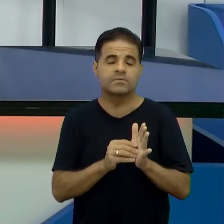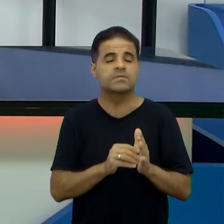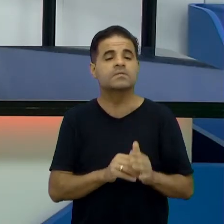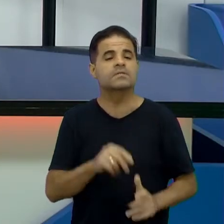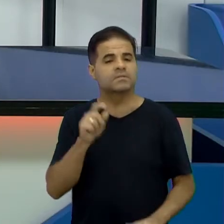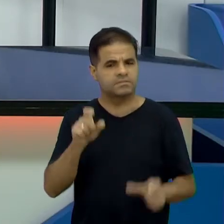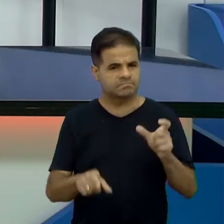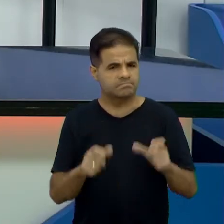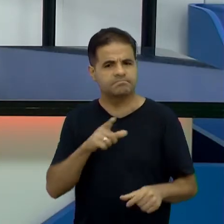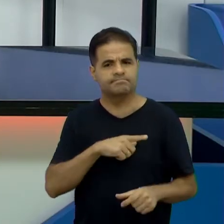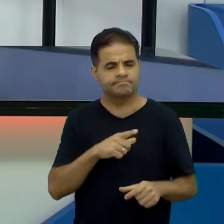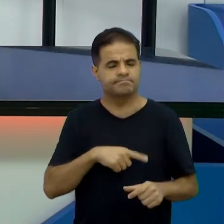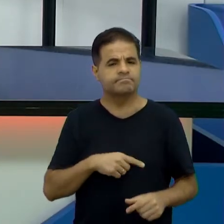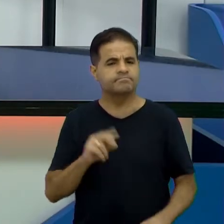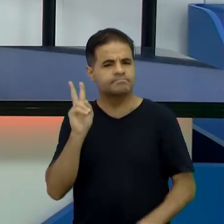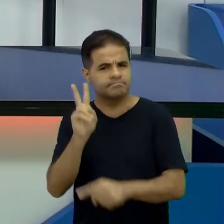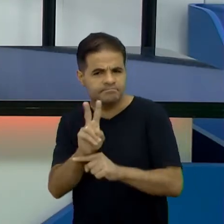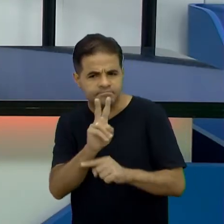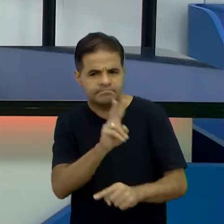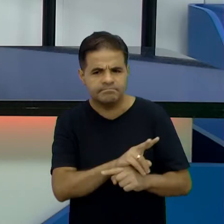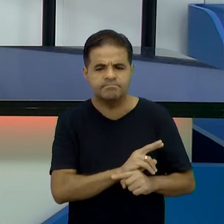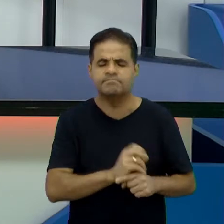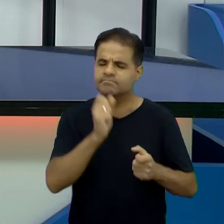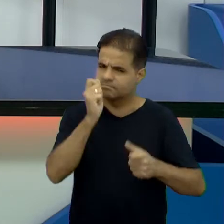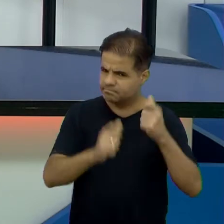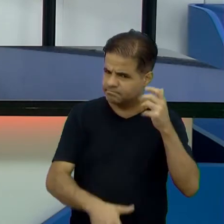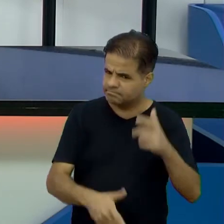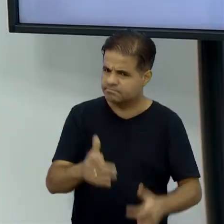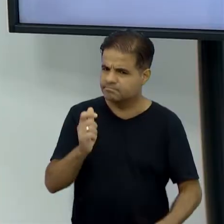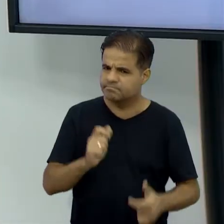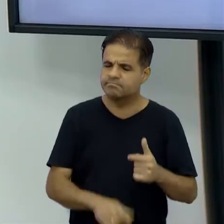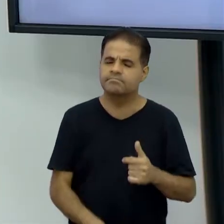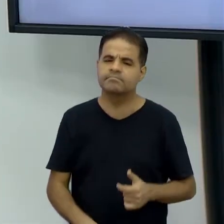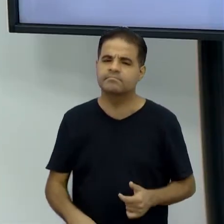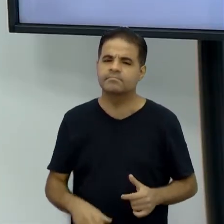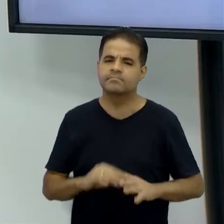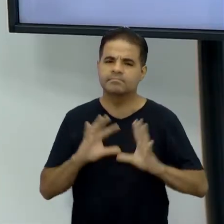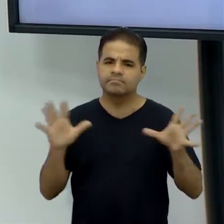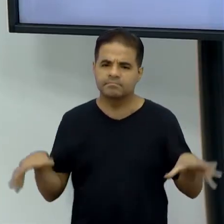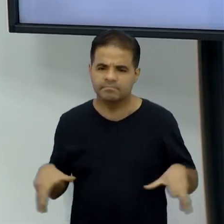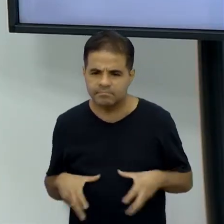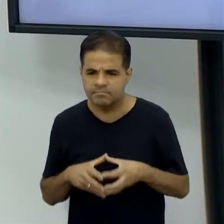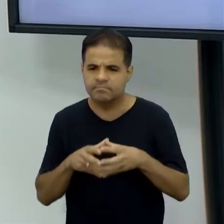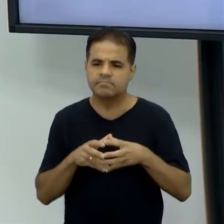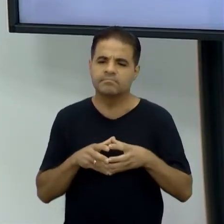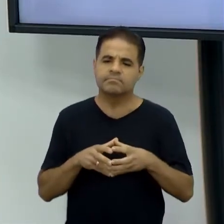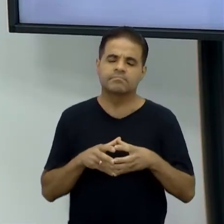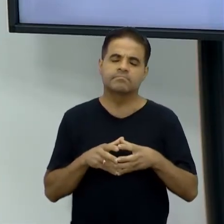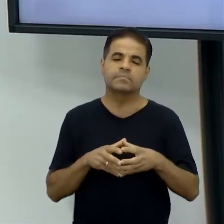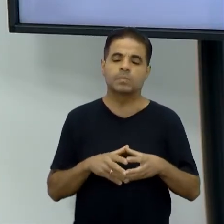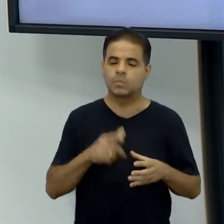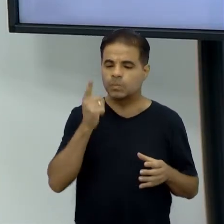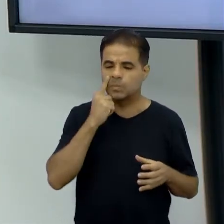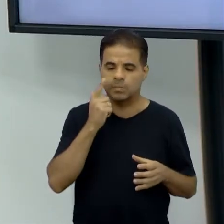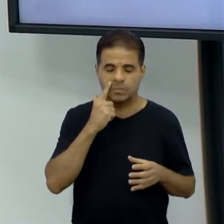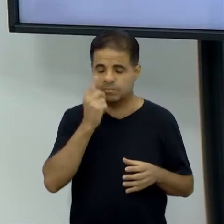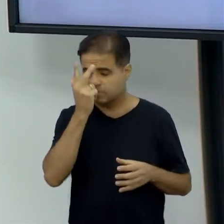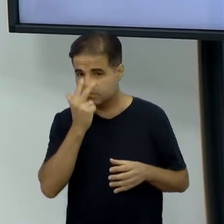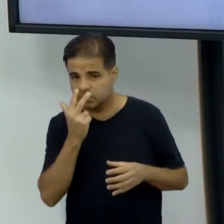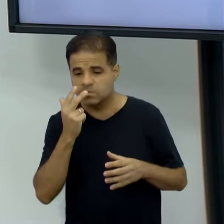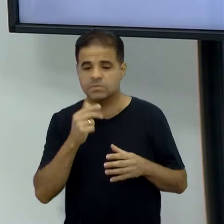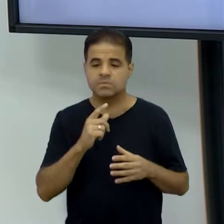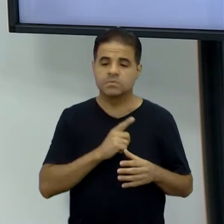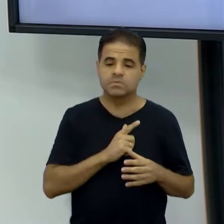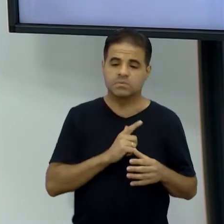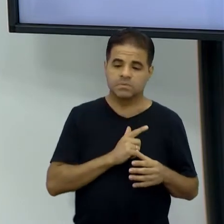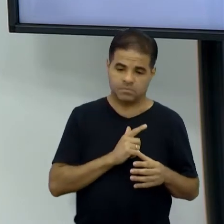tenham as suas deficiências diferentes, então a gente tem o cego total, a gente tem o que é considerado cego, e a gente tem